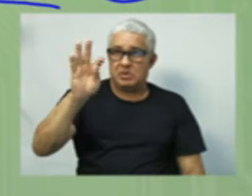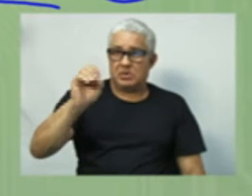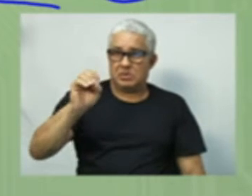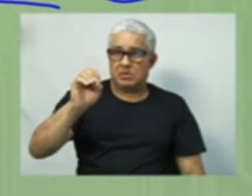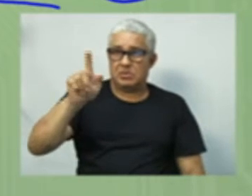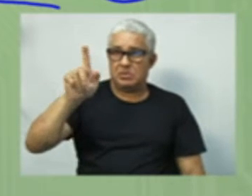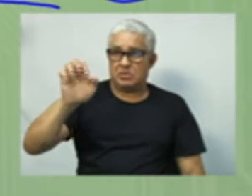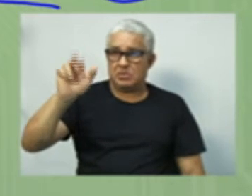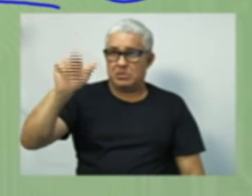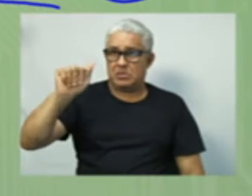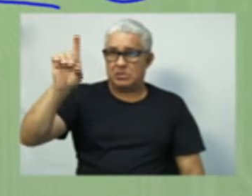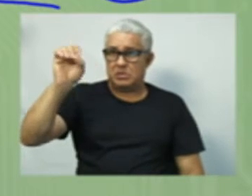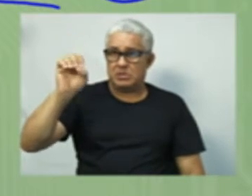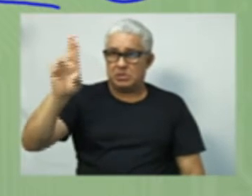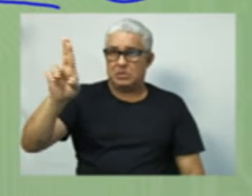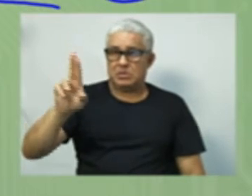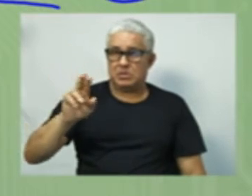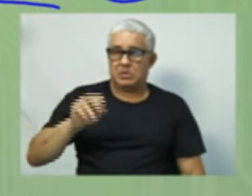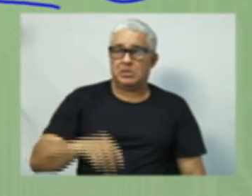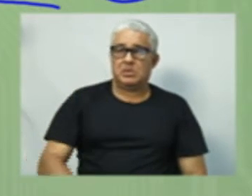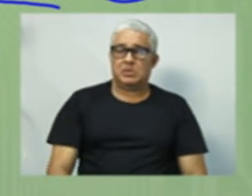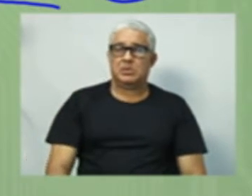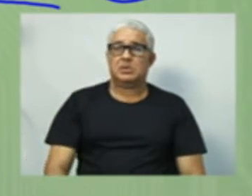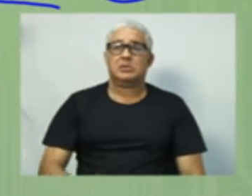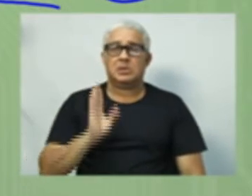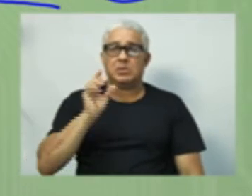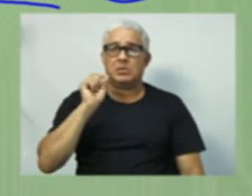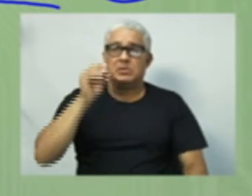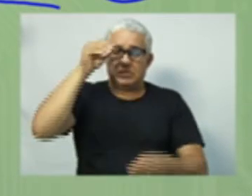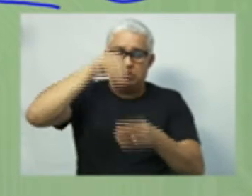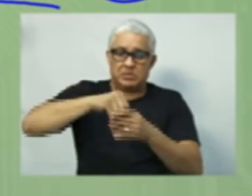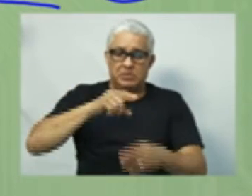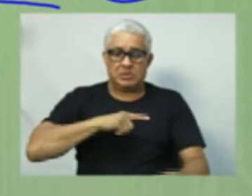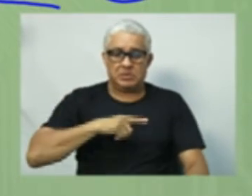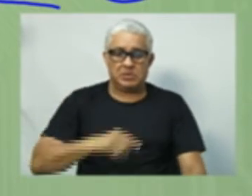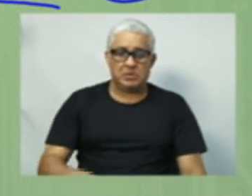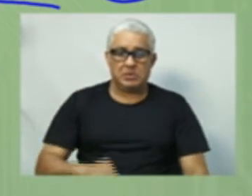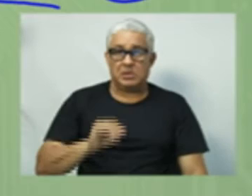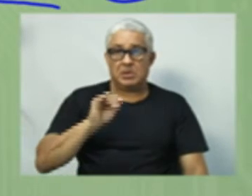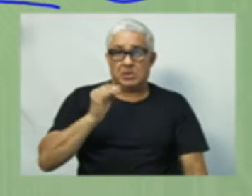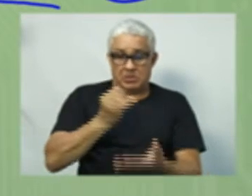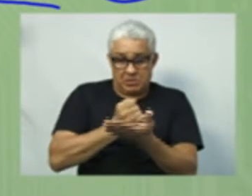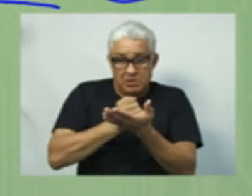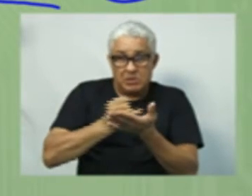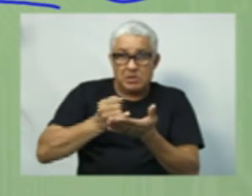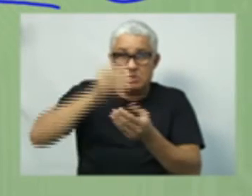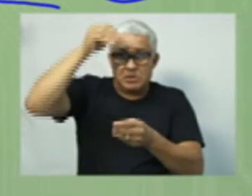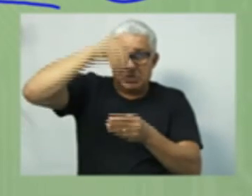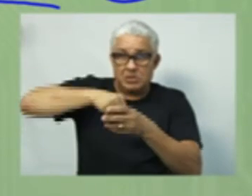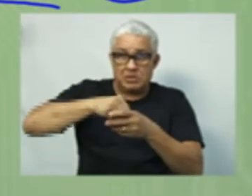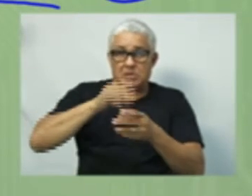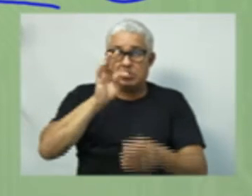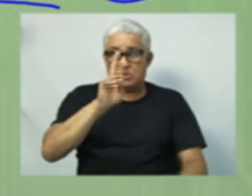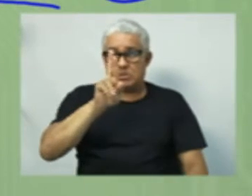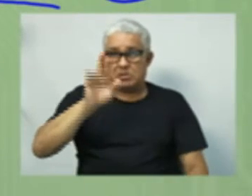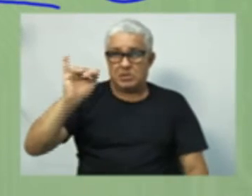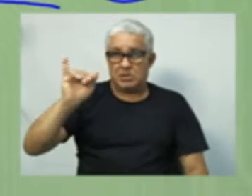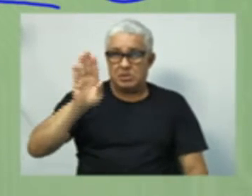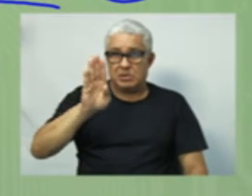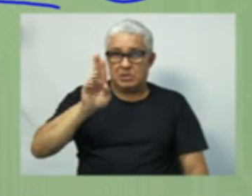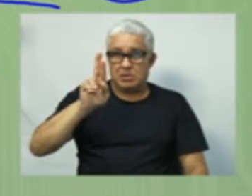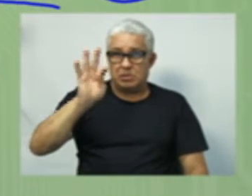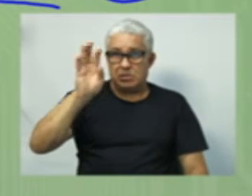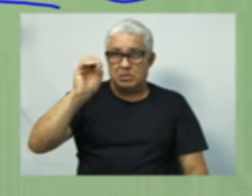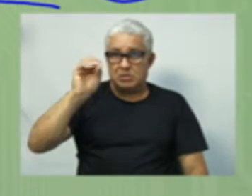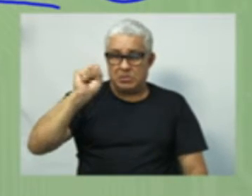Iniciou-se um processo. E aquele processo já incide imposto, já incide tributos, né? Então,